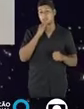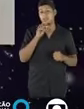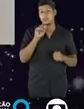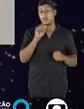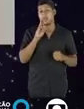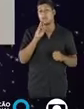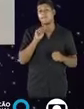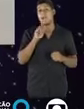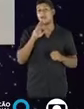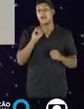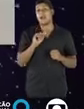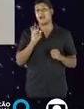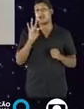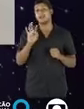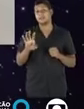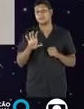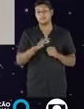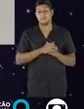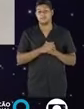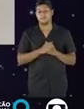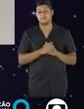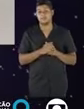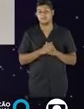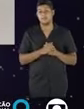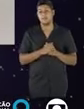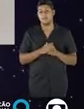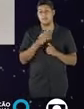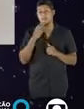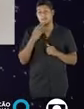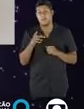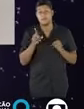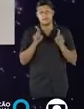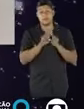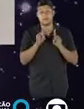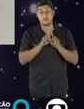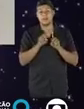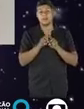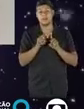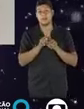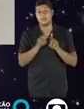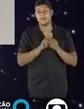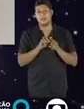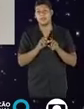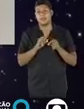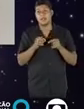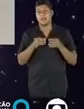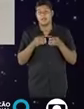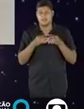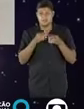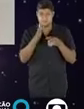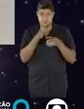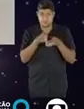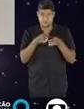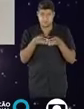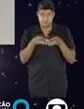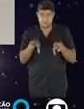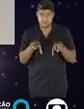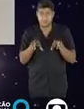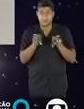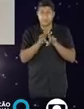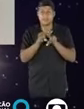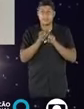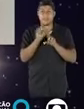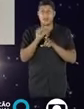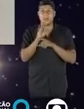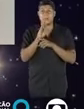do abacate? Ela já falou até da semente da abóbora, né, a casca da abóbora, o abacate, que,